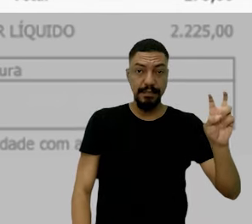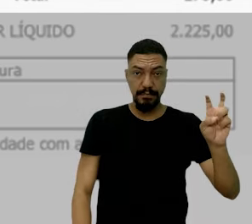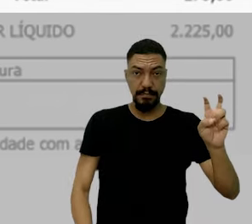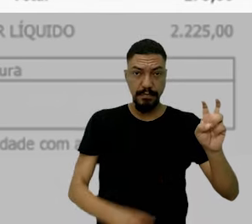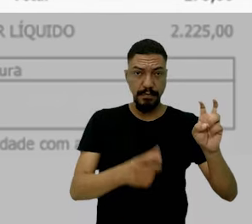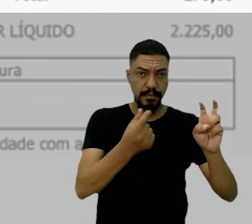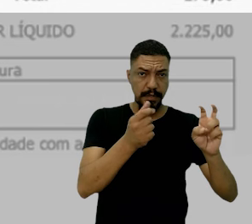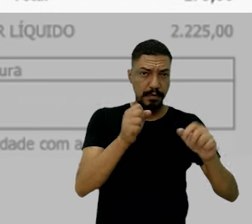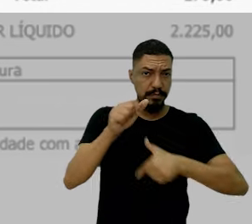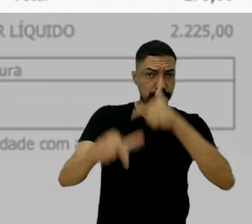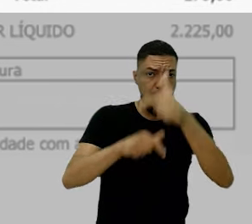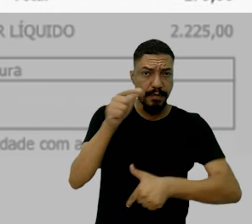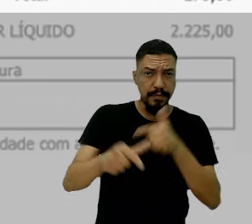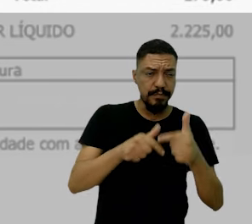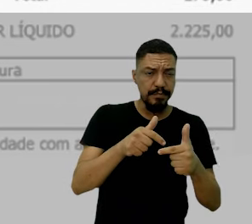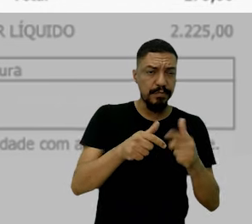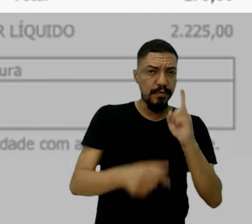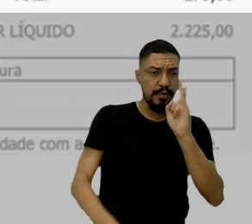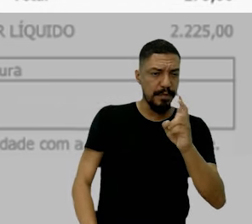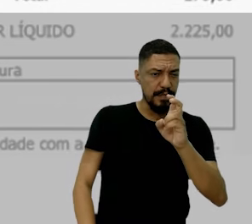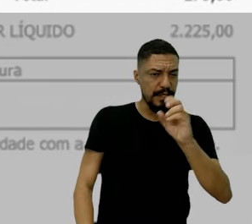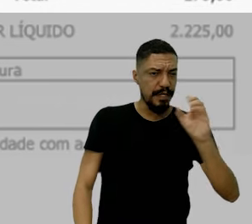275. Então, o valor de serviço prestado,